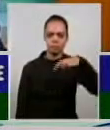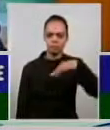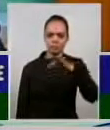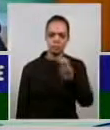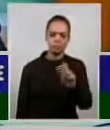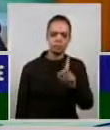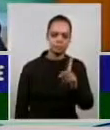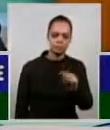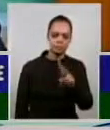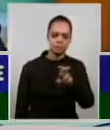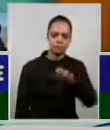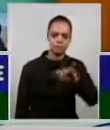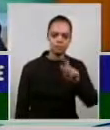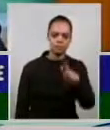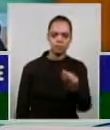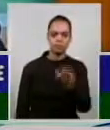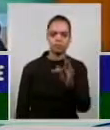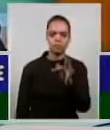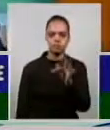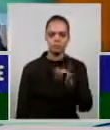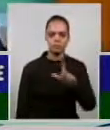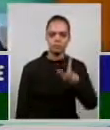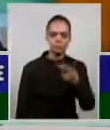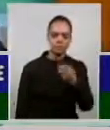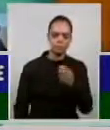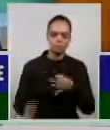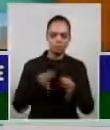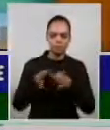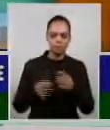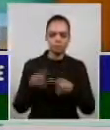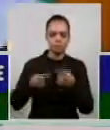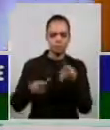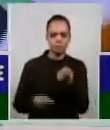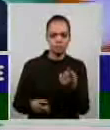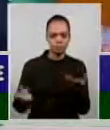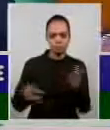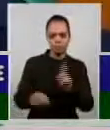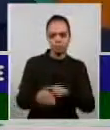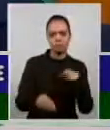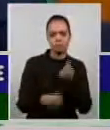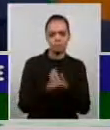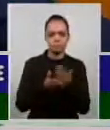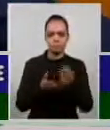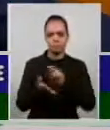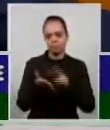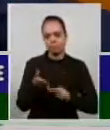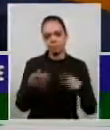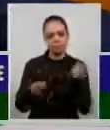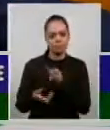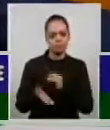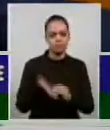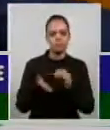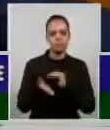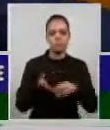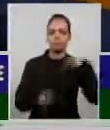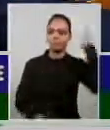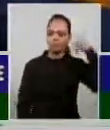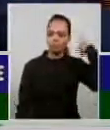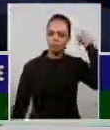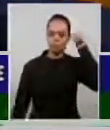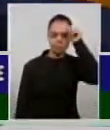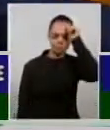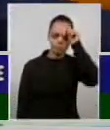Filho. Essa matéria está em discussão única. Nesse momento, nós passaremos a leitura com o nosso secretário, o